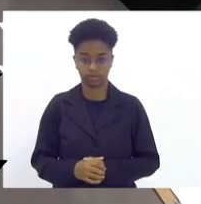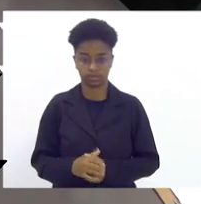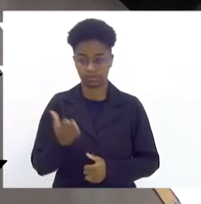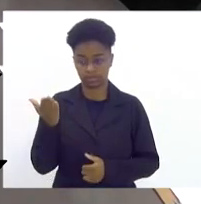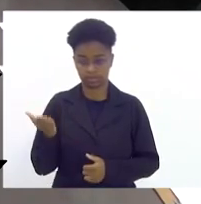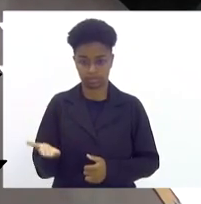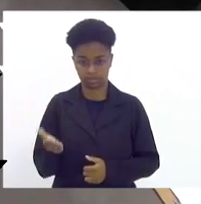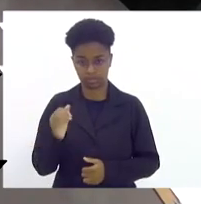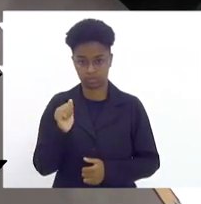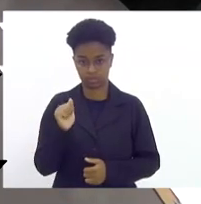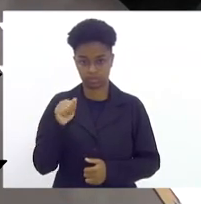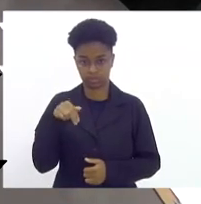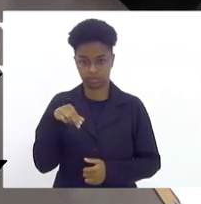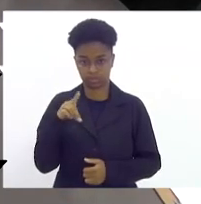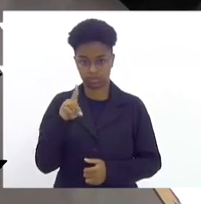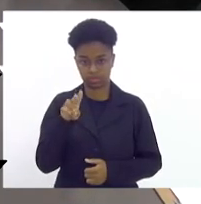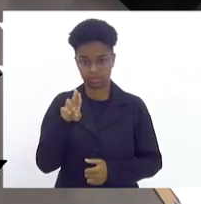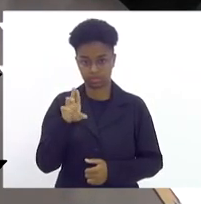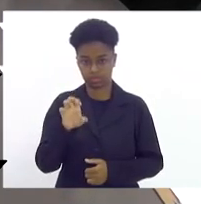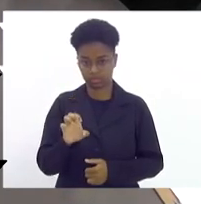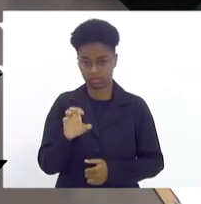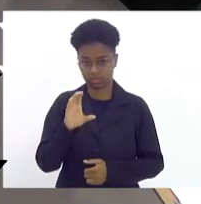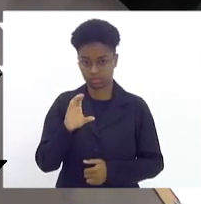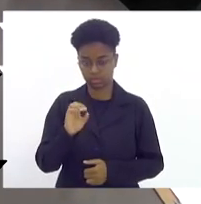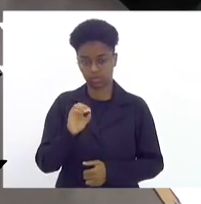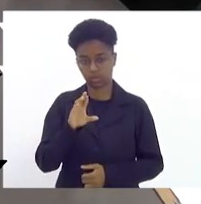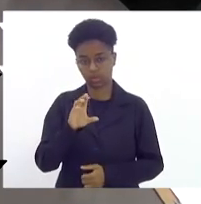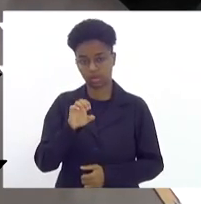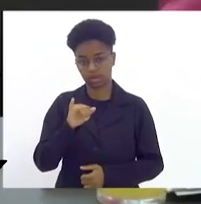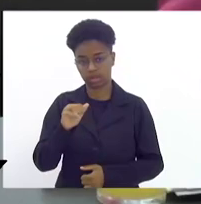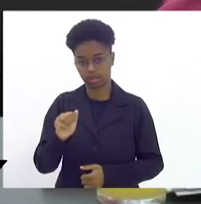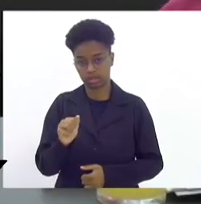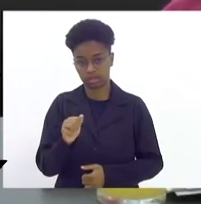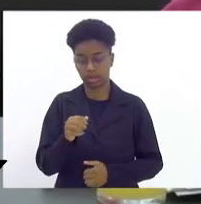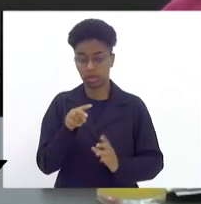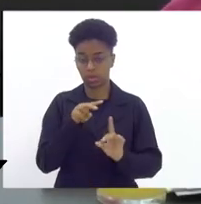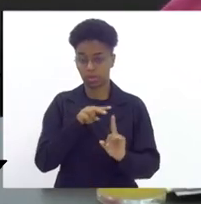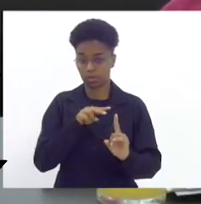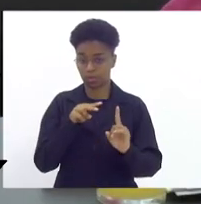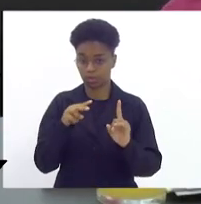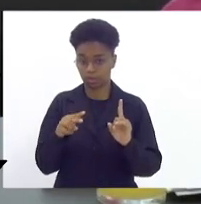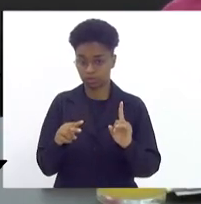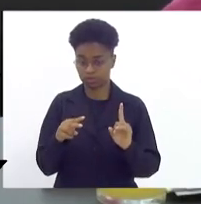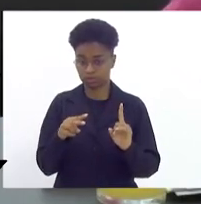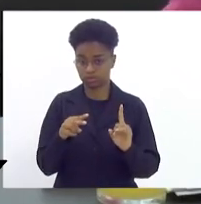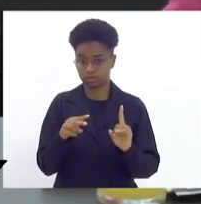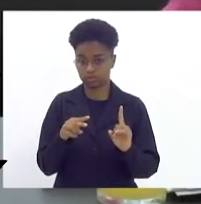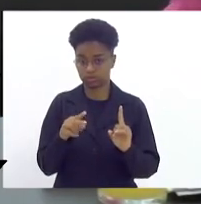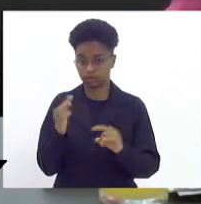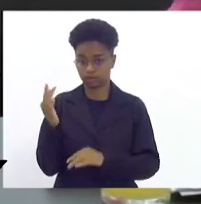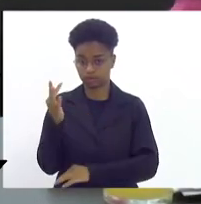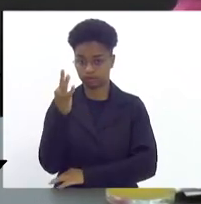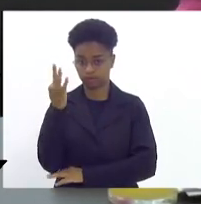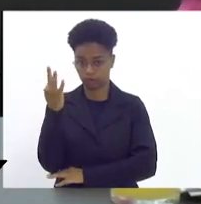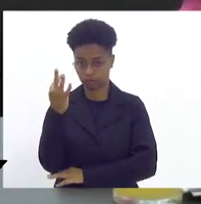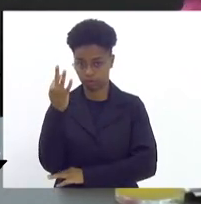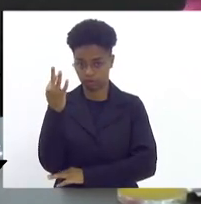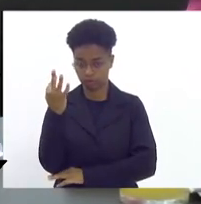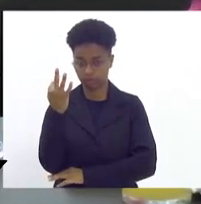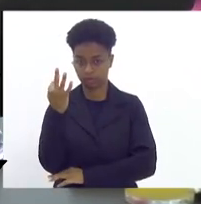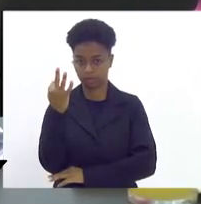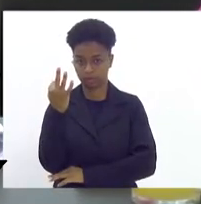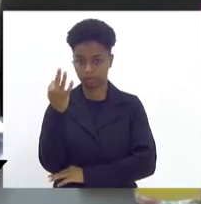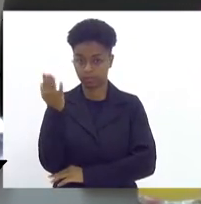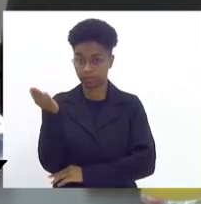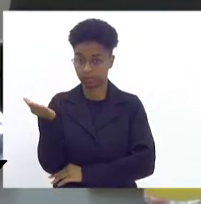deputado André Correia, ele, sob o ponto de vista formal,